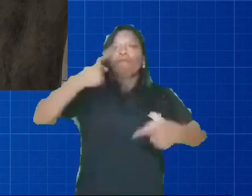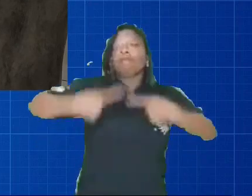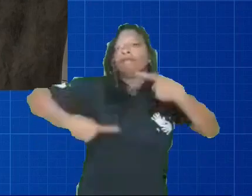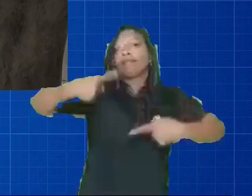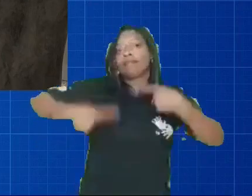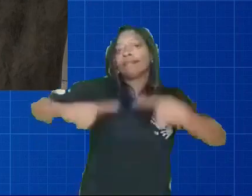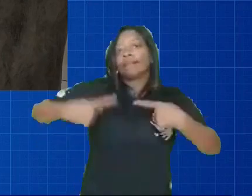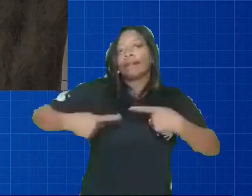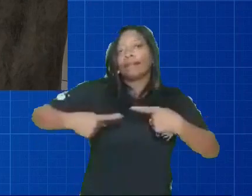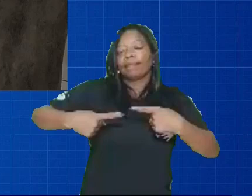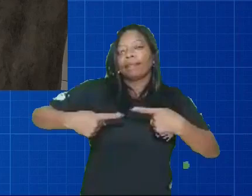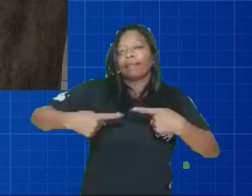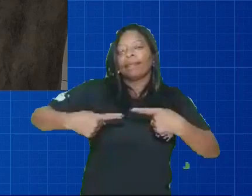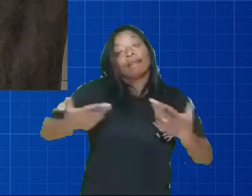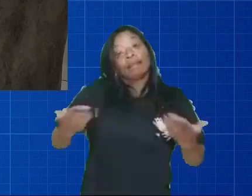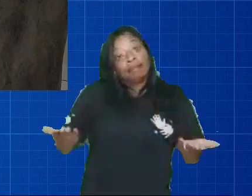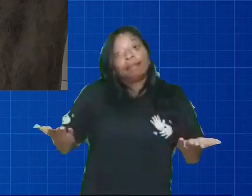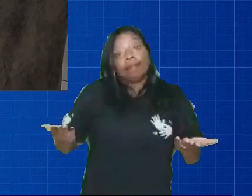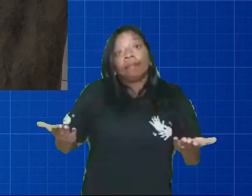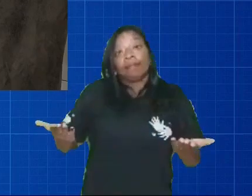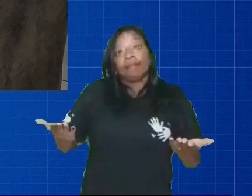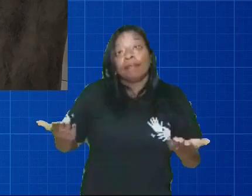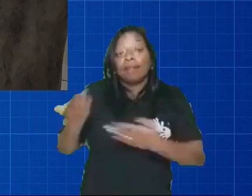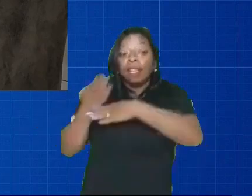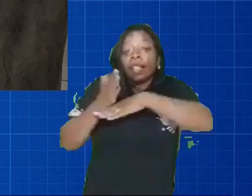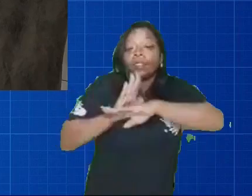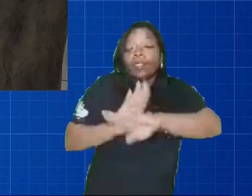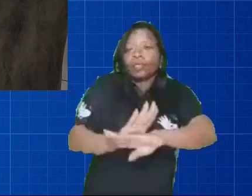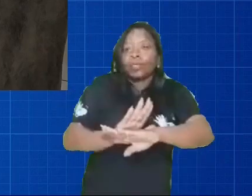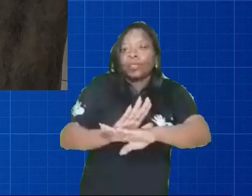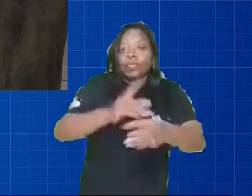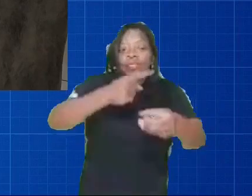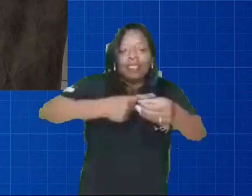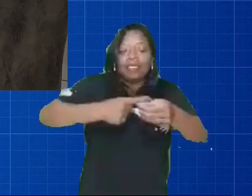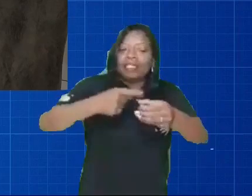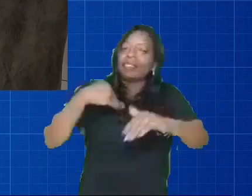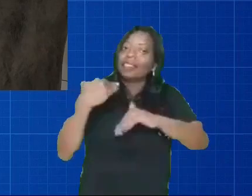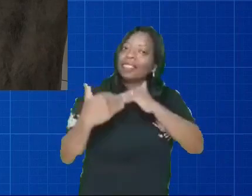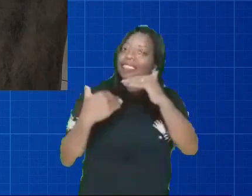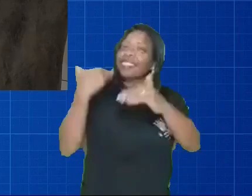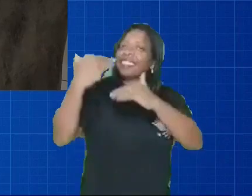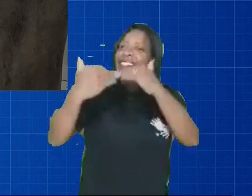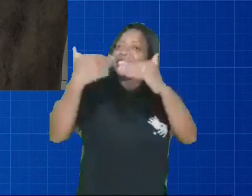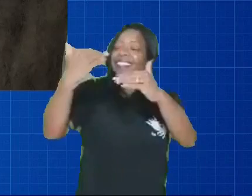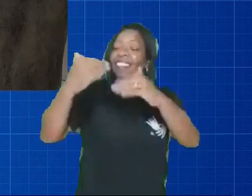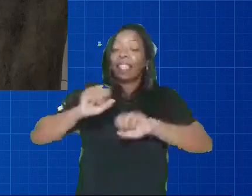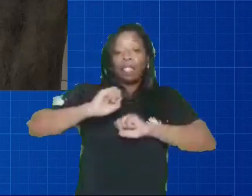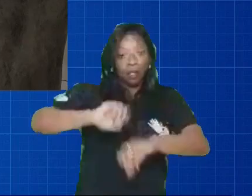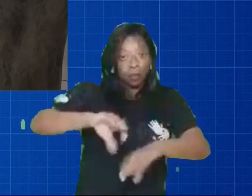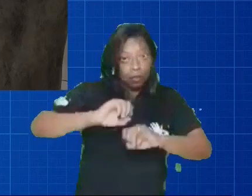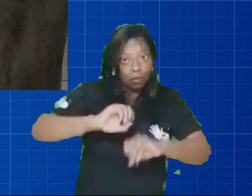e que contribua para essa gestão municipal. Então, quando a gente fala de educação ambiental no município, ele é um